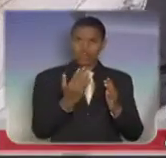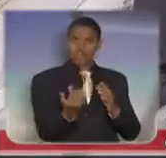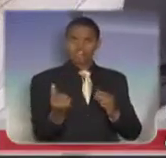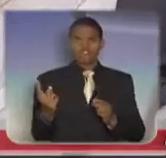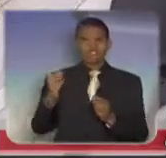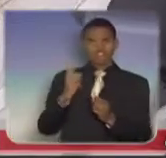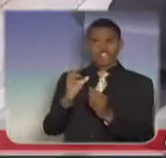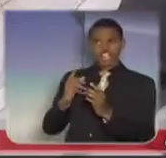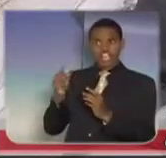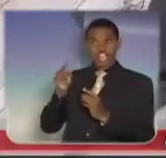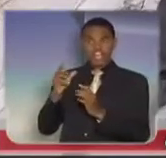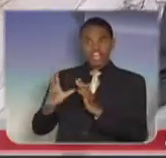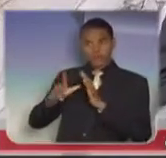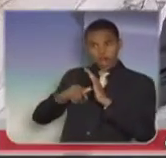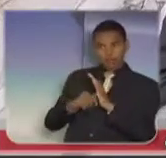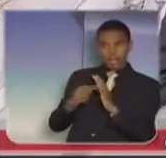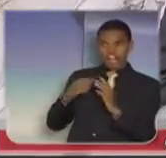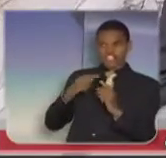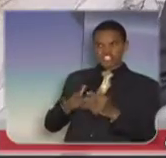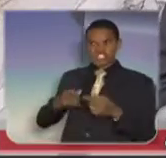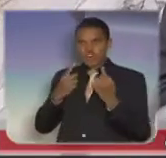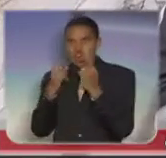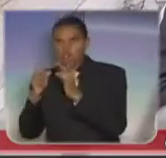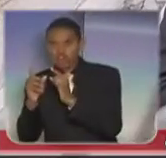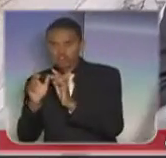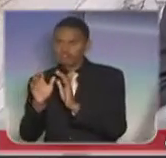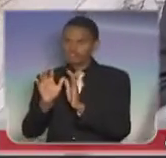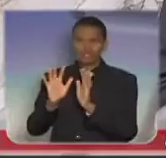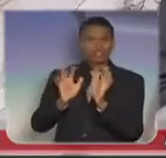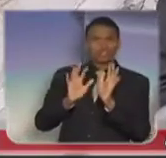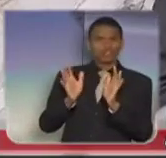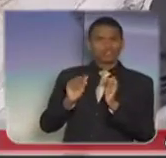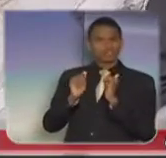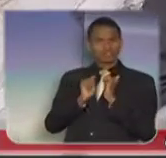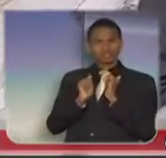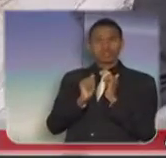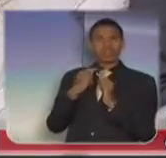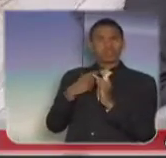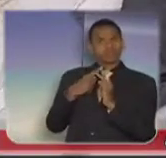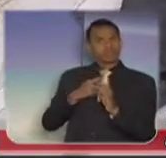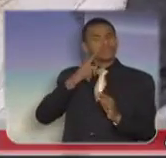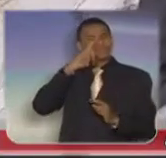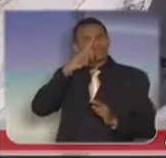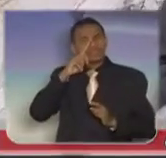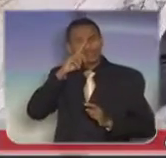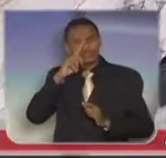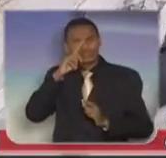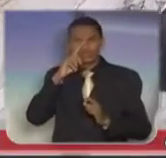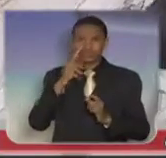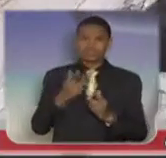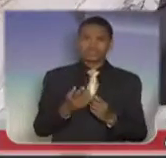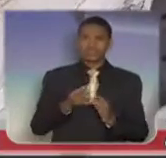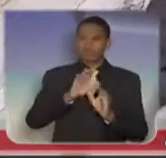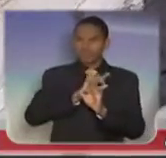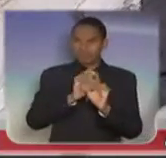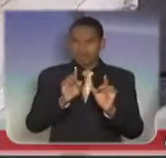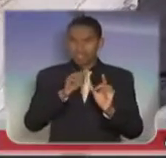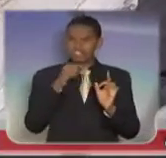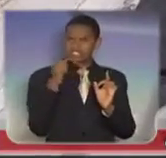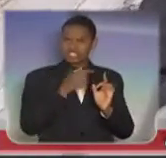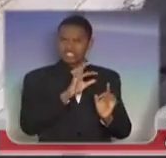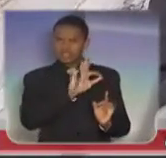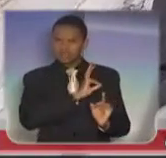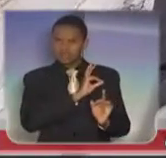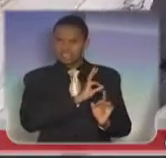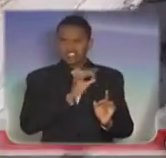for roubado o senhor não reaja porque a reação pode ser uma coisa muito perigosa para o cidadão mas o policial militar que